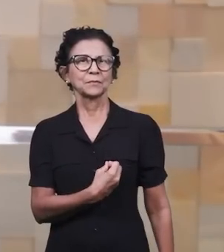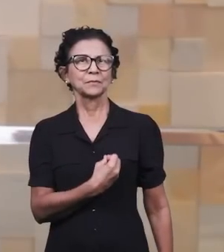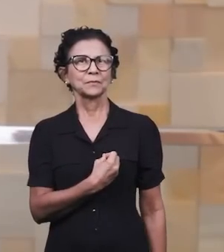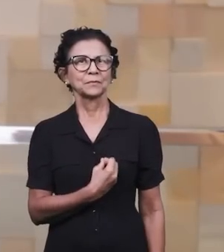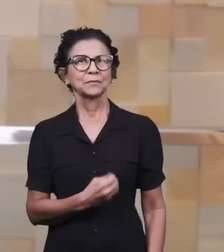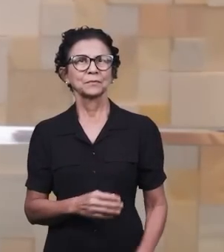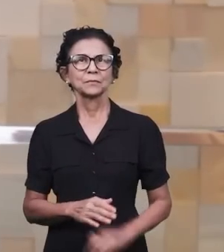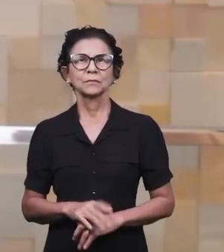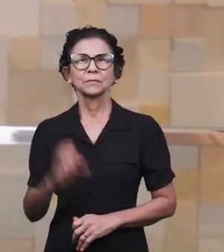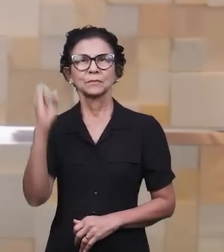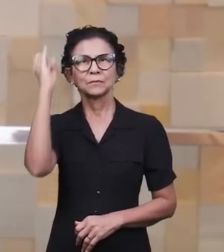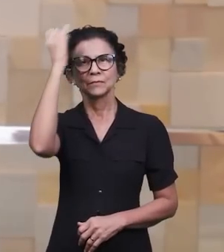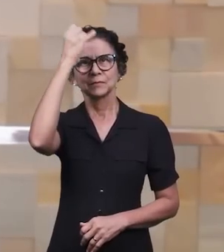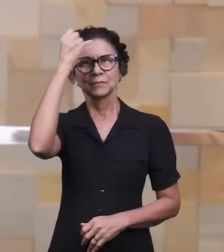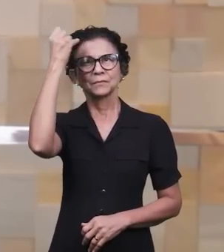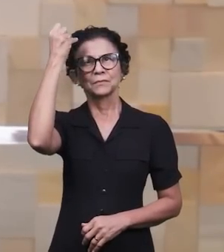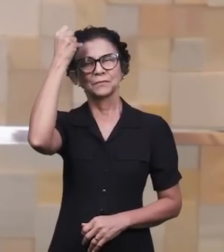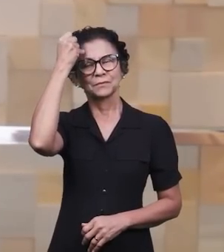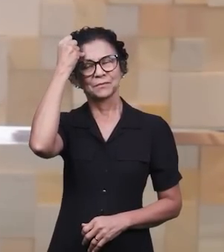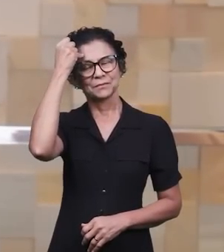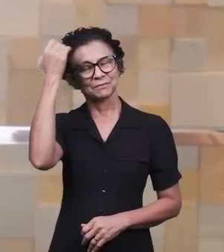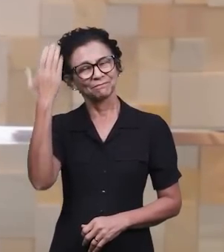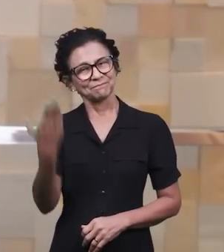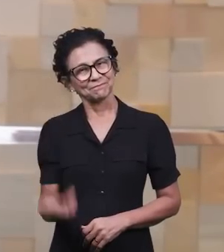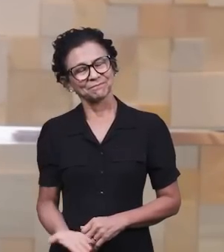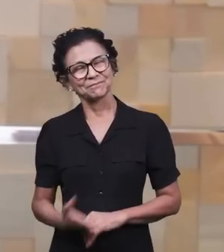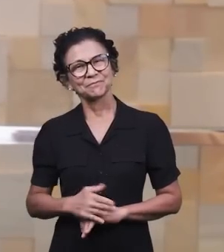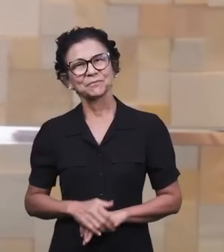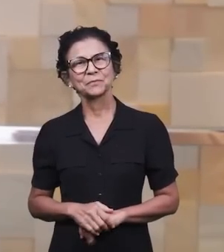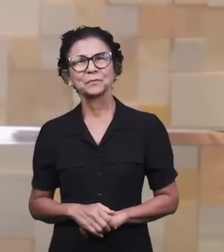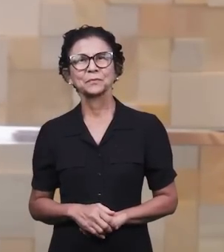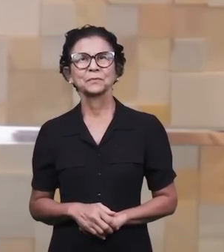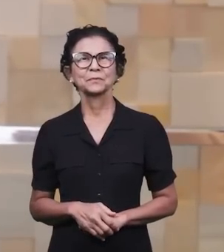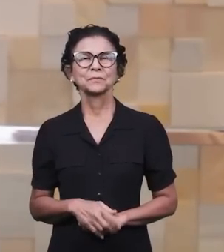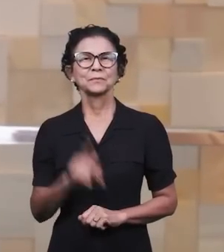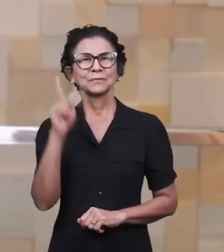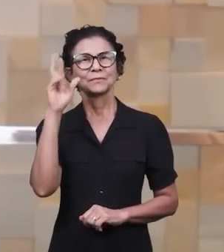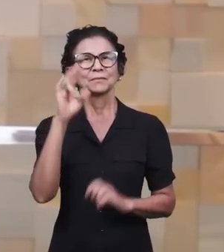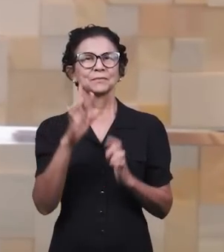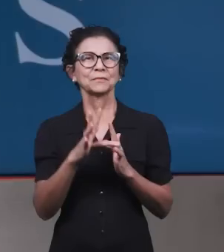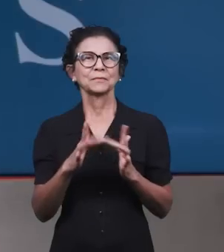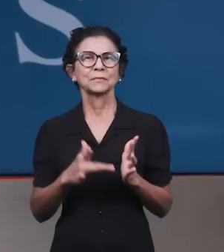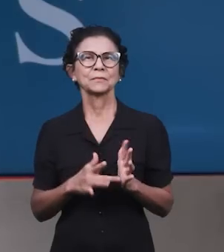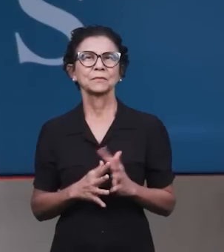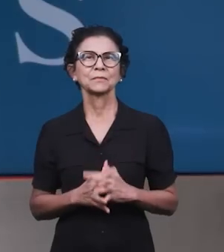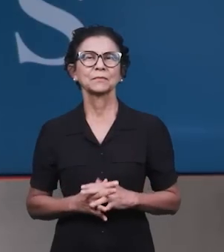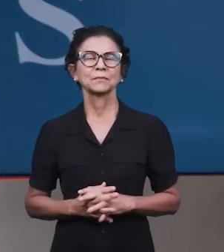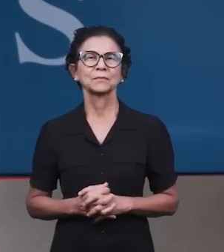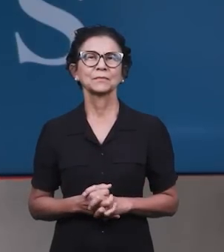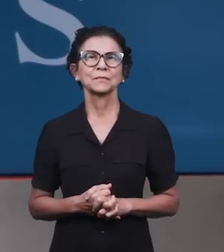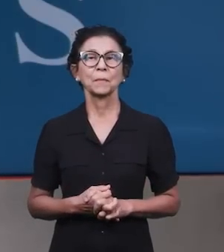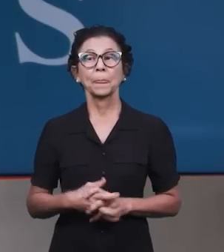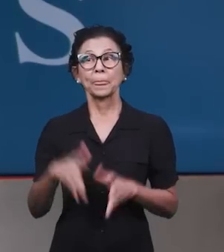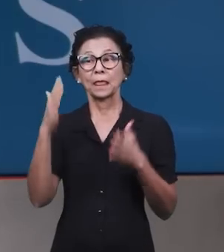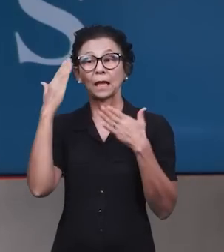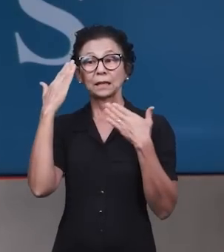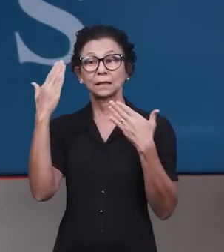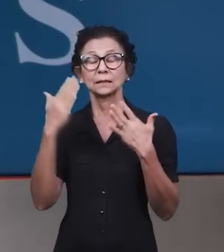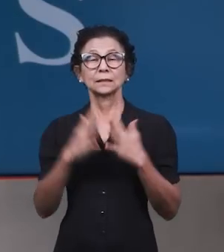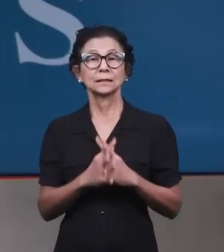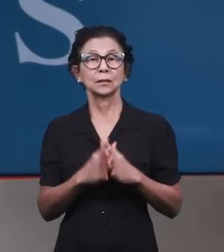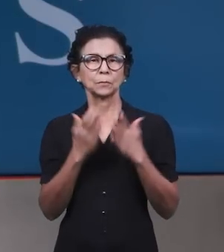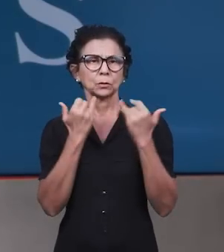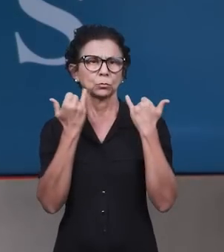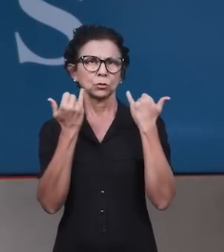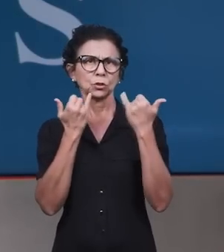estas foram as notícias de Santa Catarina. Voltamos à Vitória. A paz do Senhor Jesus. Que maravilha, agradecemos mais uma vez pelas